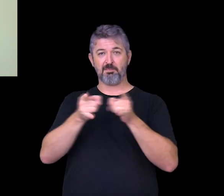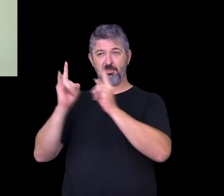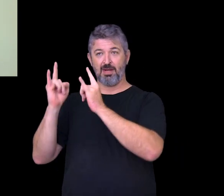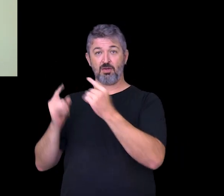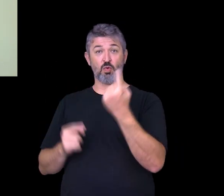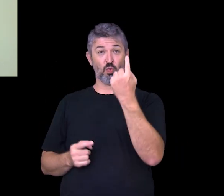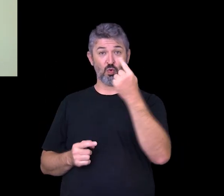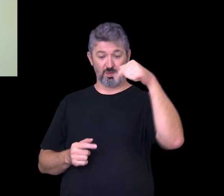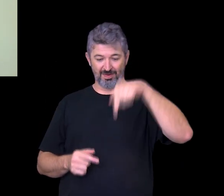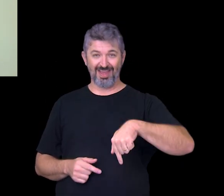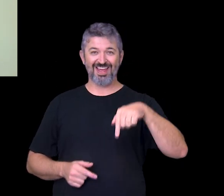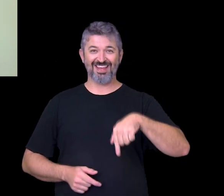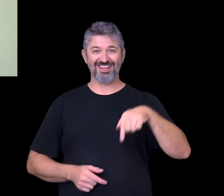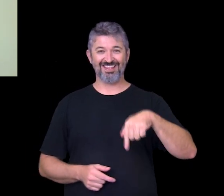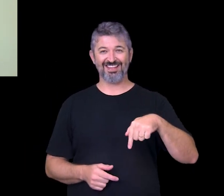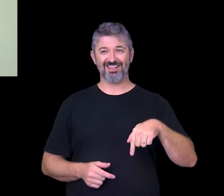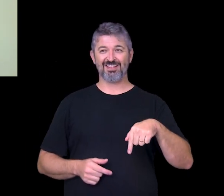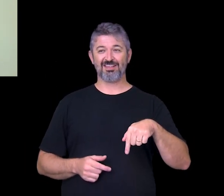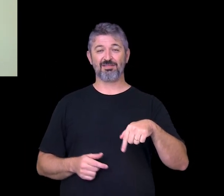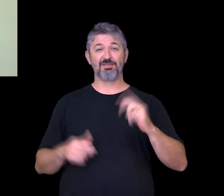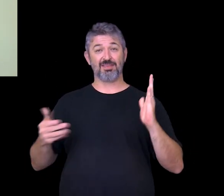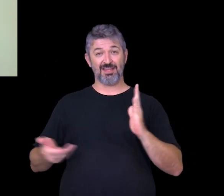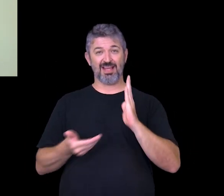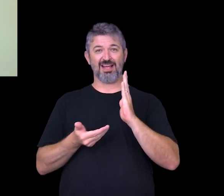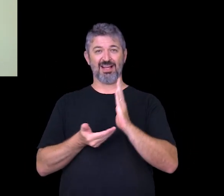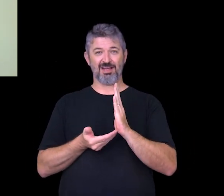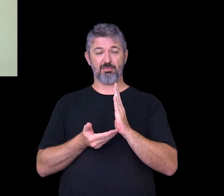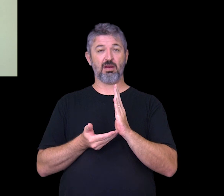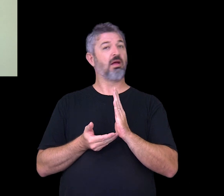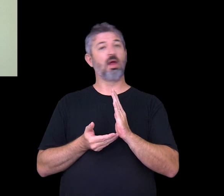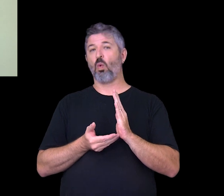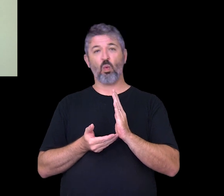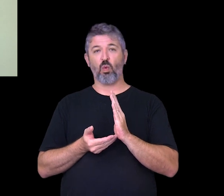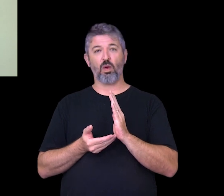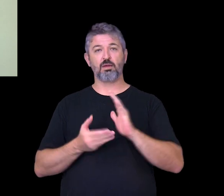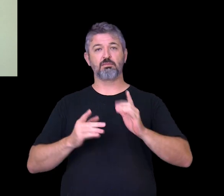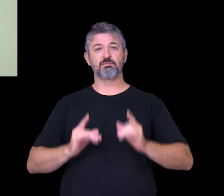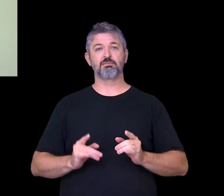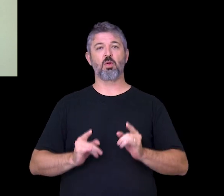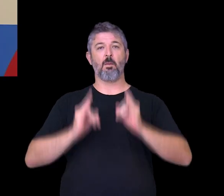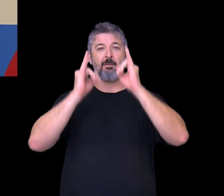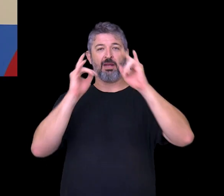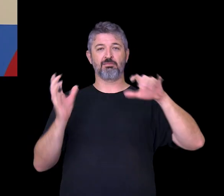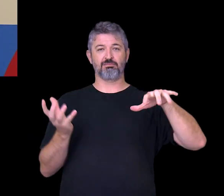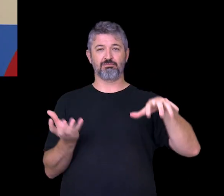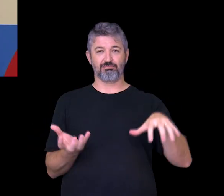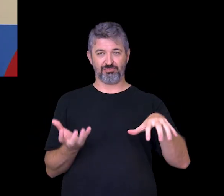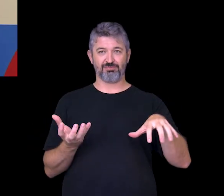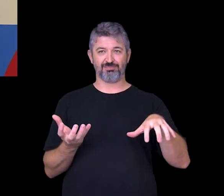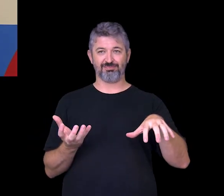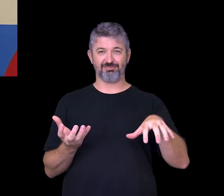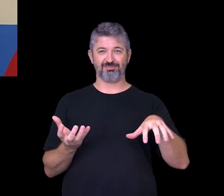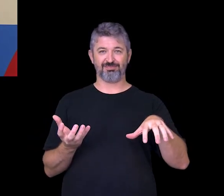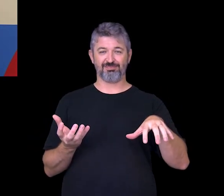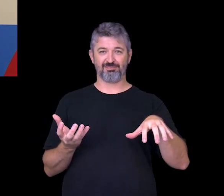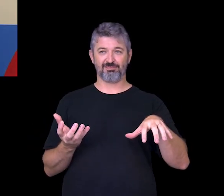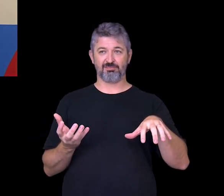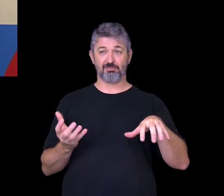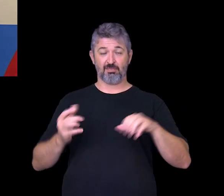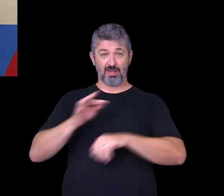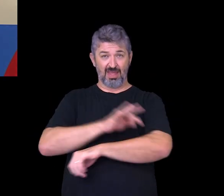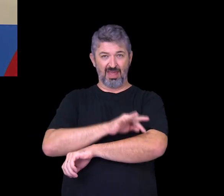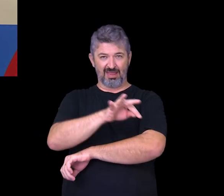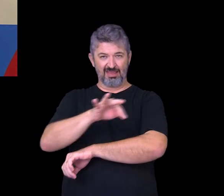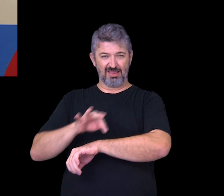o estúdio da TV Câmara. É o Palácio do Congresso Nacional. Sua arquitetura singular,